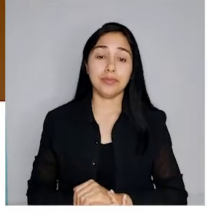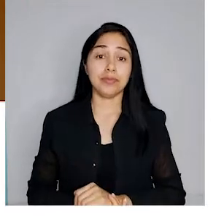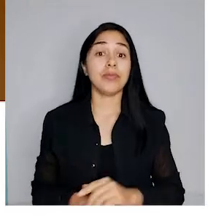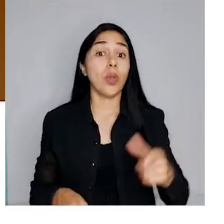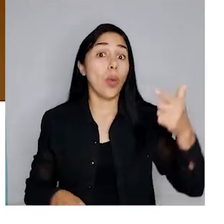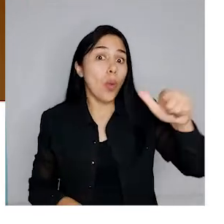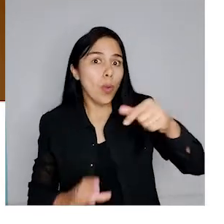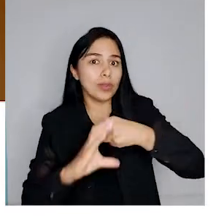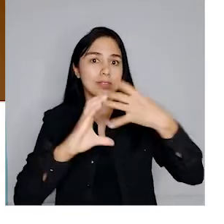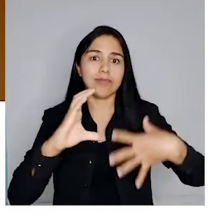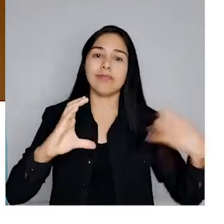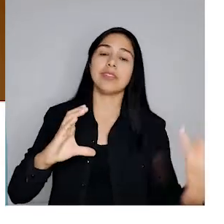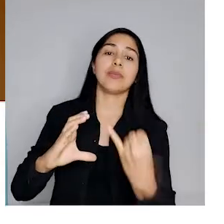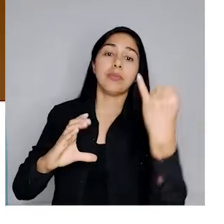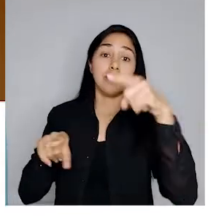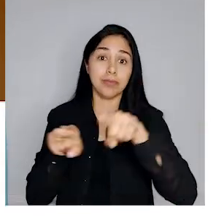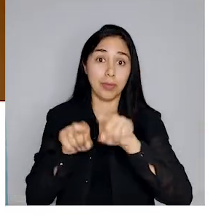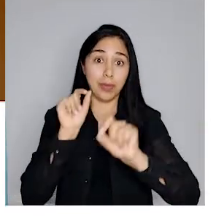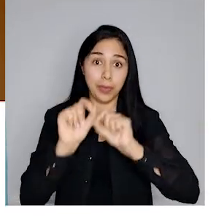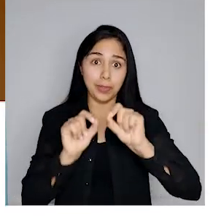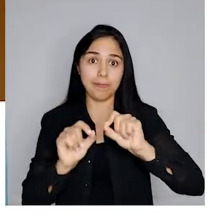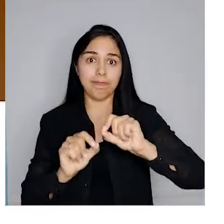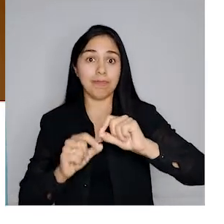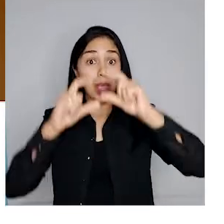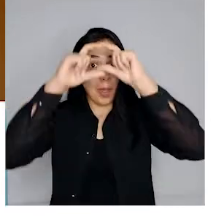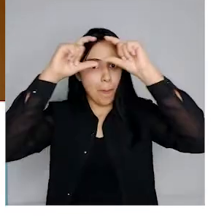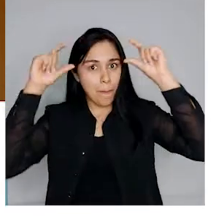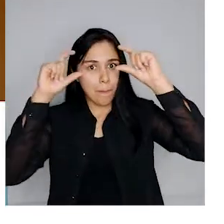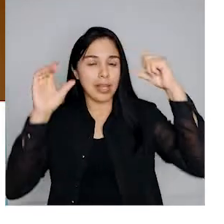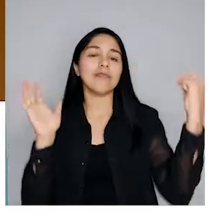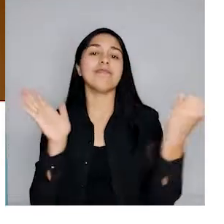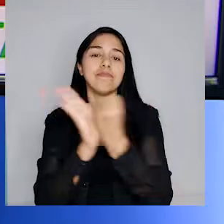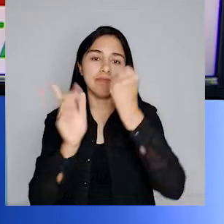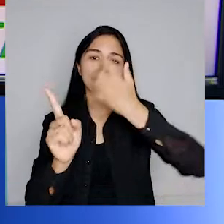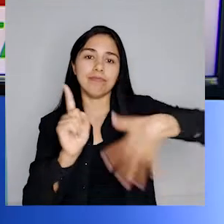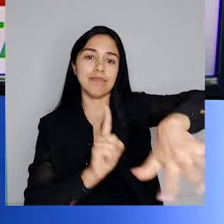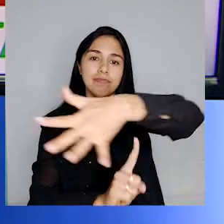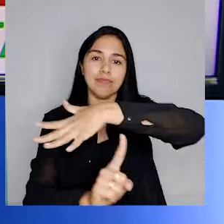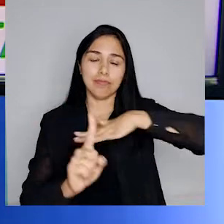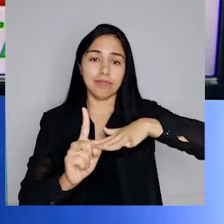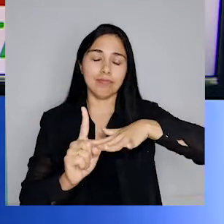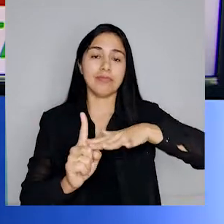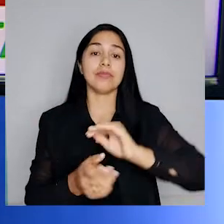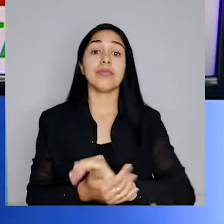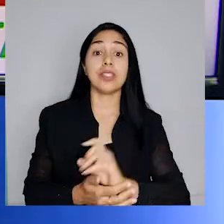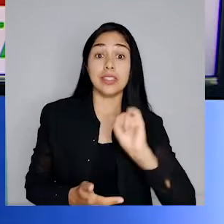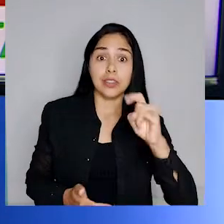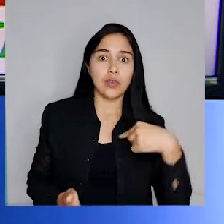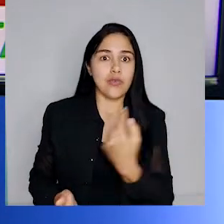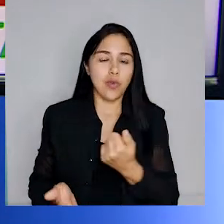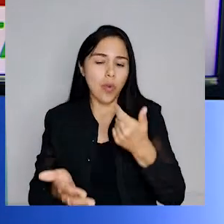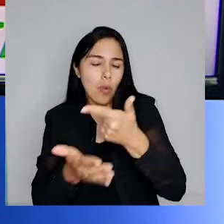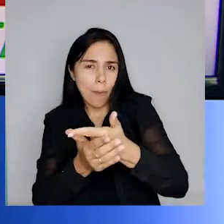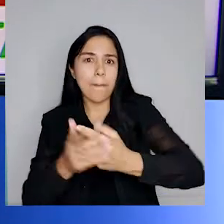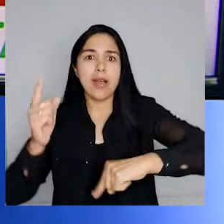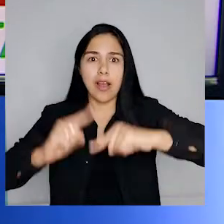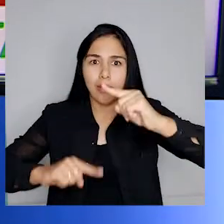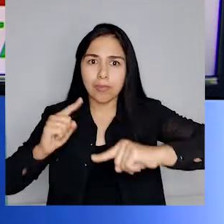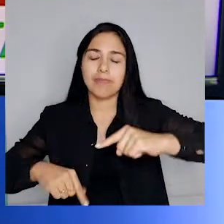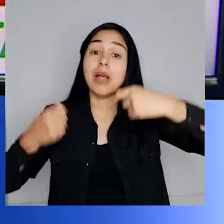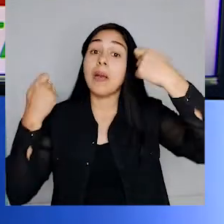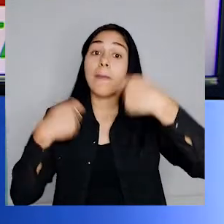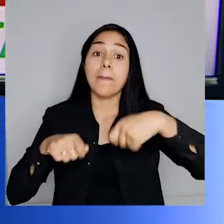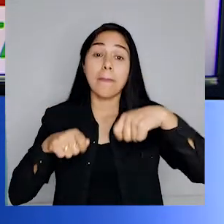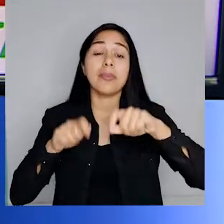importante em relação ao consumo é a rotulagem ambiental. Quando adquirimos algum tipo de produto, nós